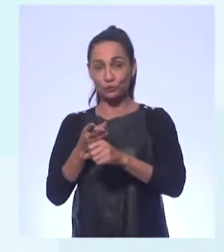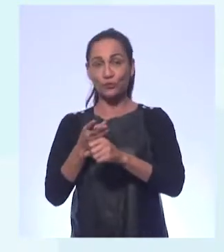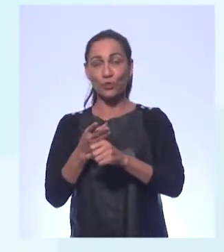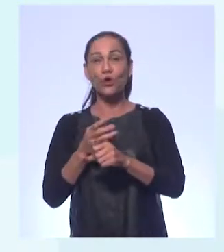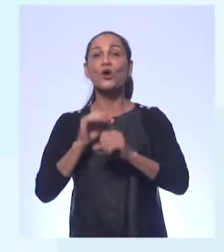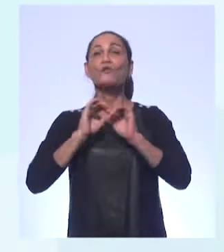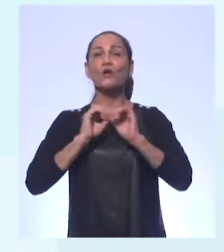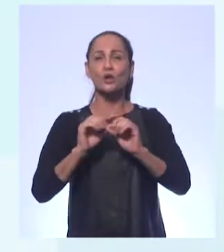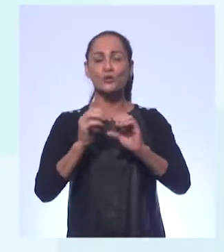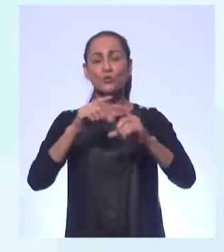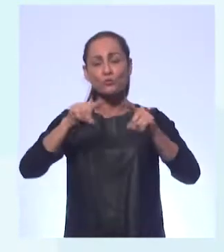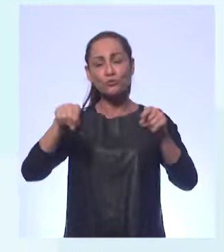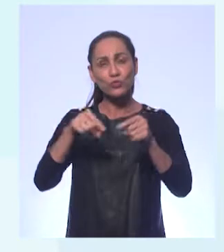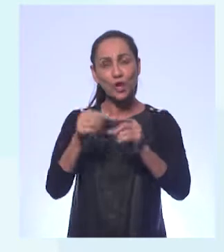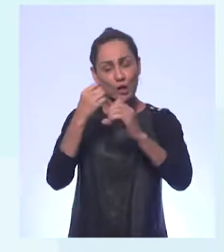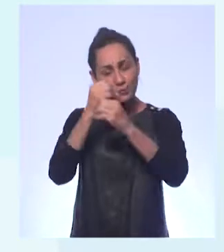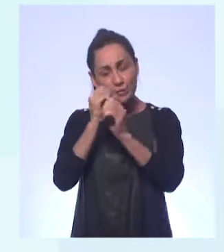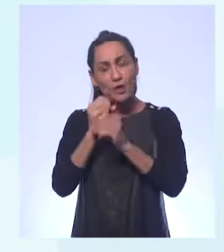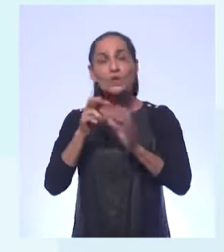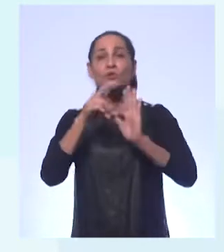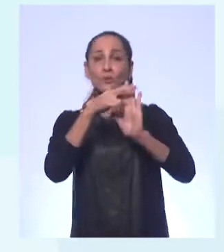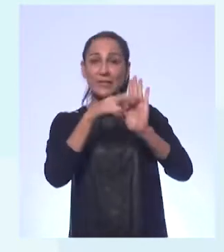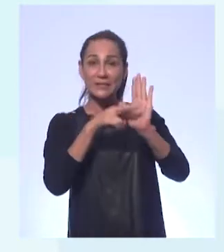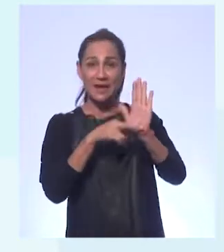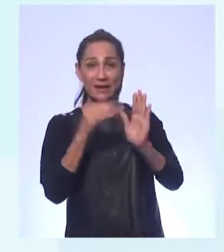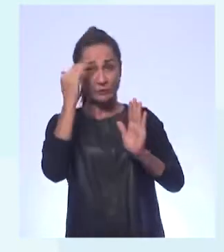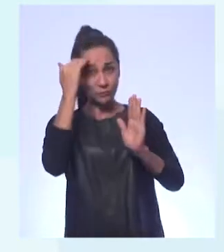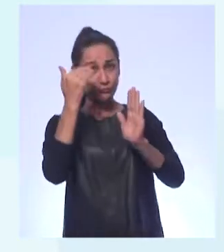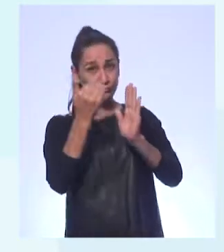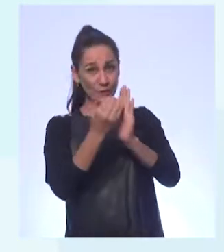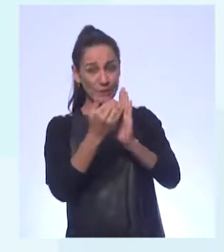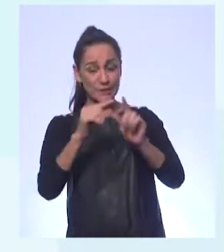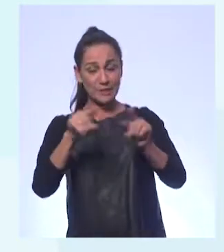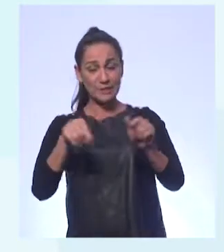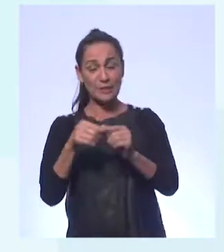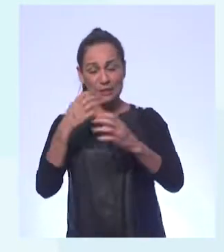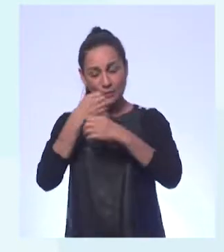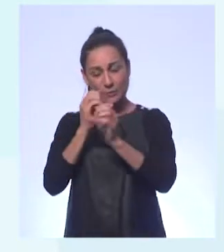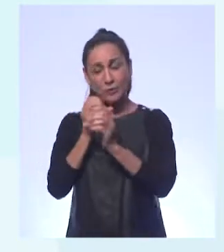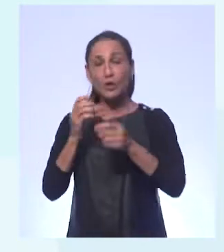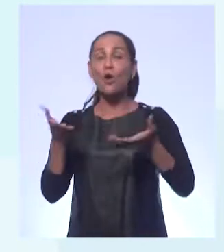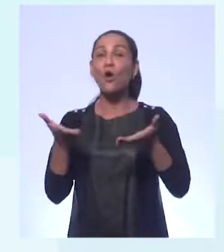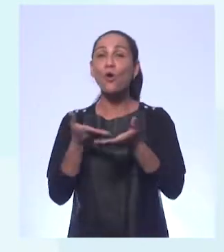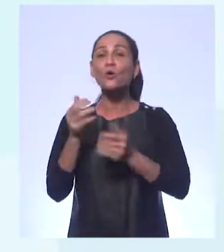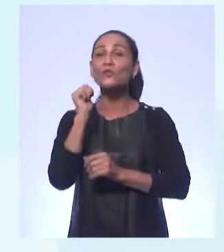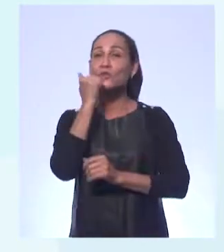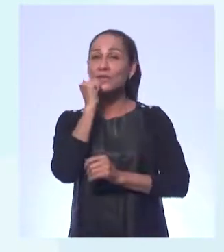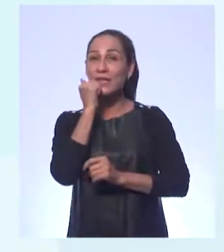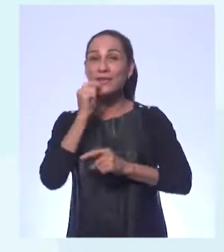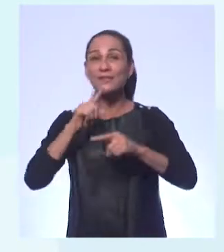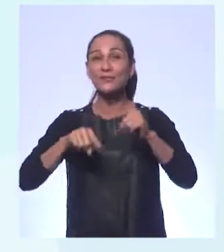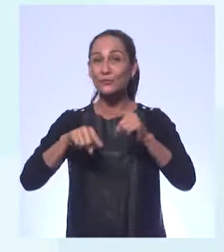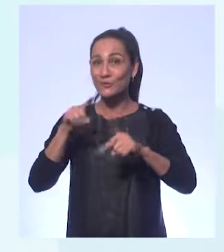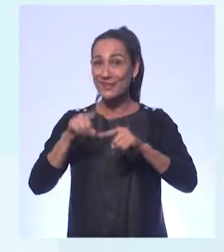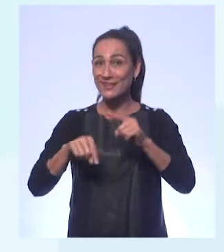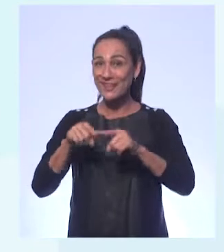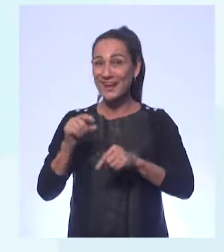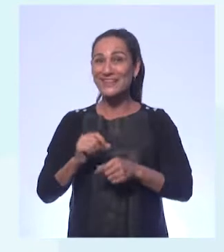sobre os laboratórios, sobre as regras de laboratório. E hoje a gente vai ver ciências dos